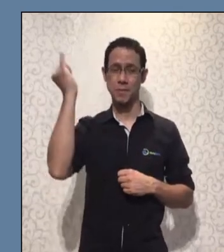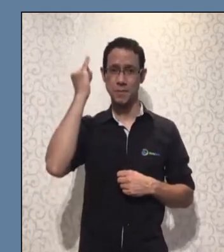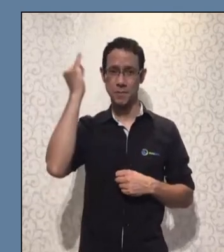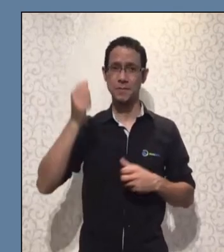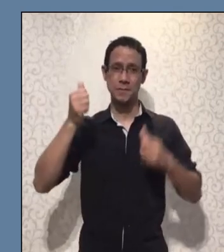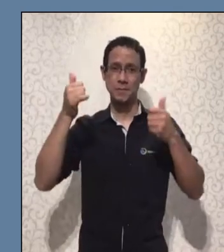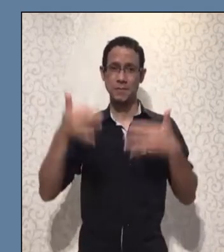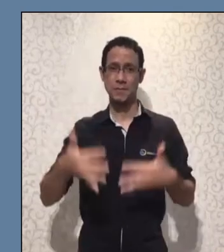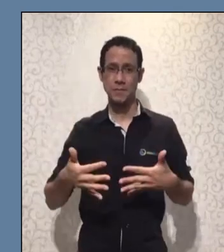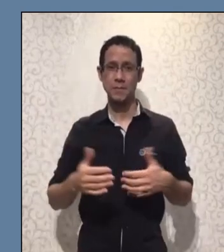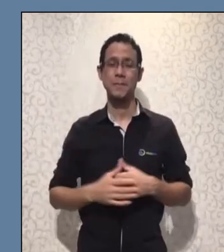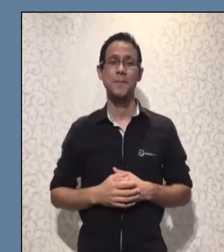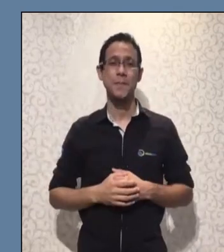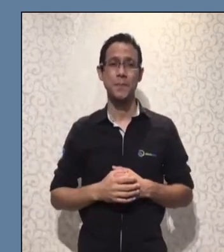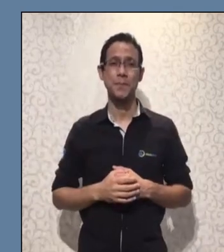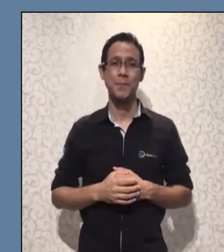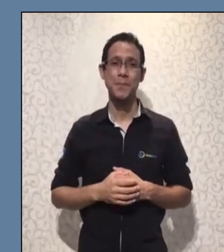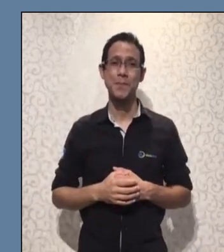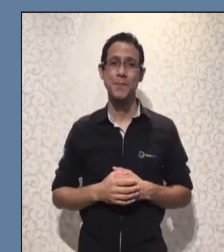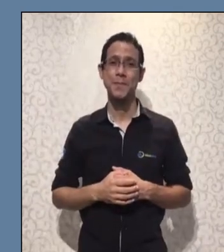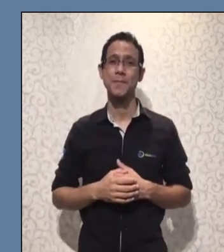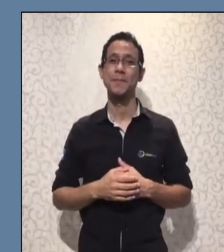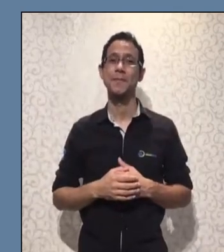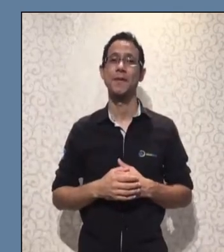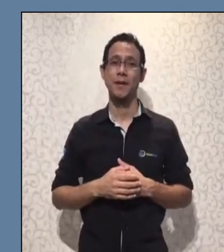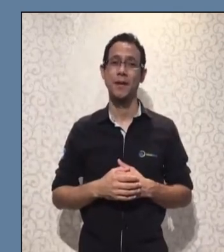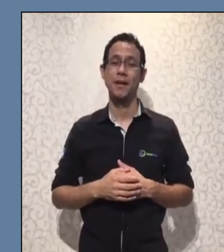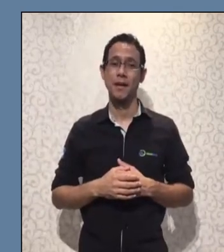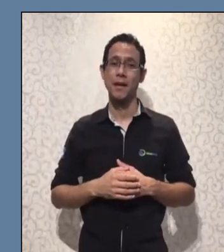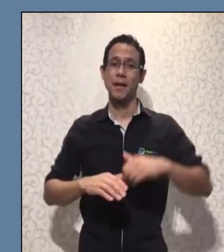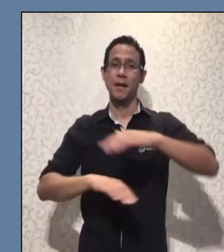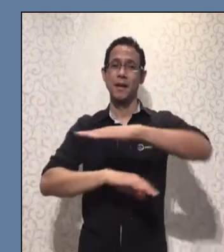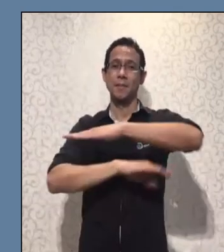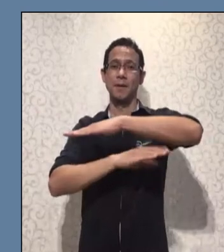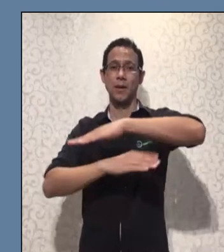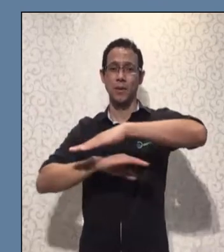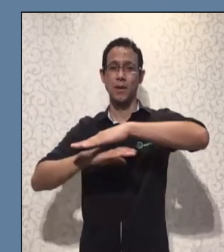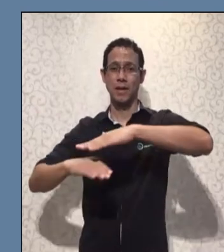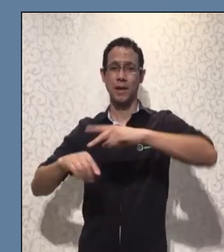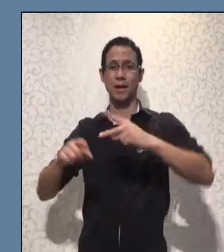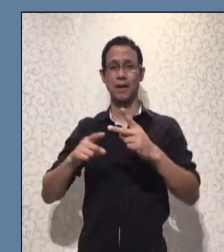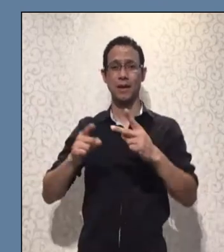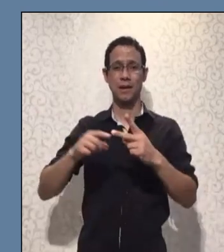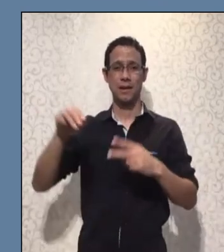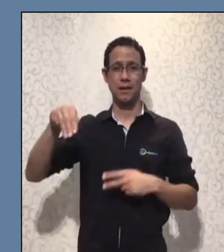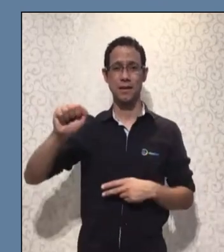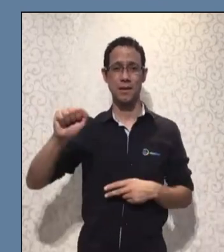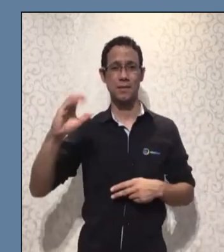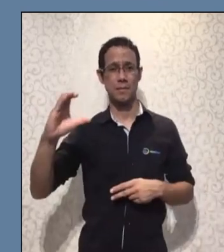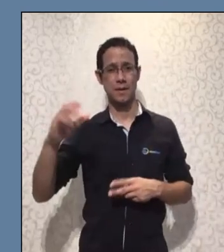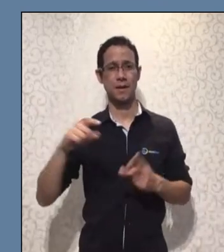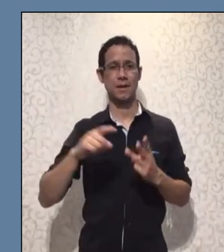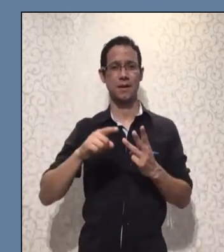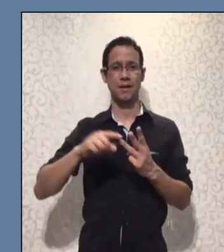como, enfim, são, imagina, Pinacoteca, MAC, são, e MAN, são